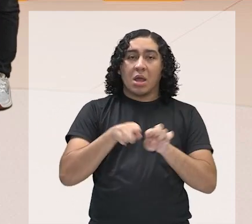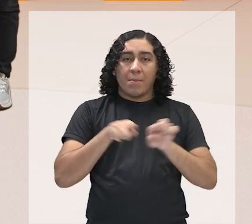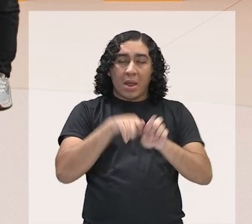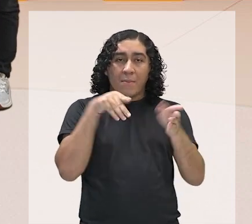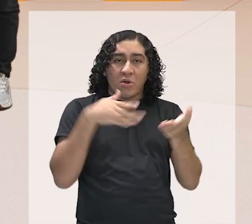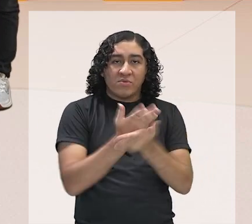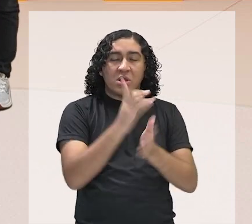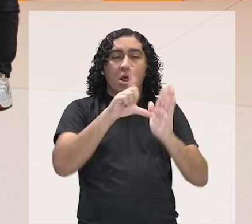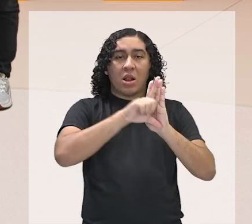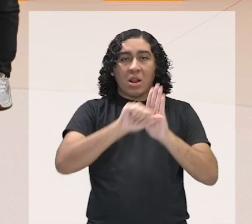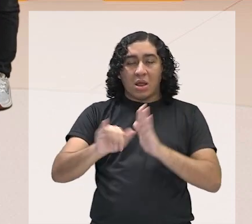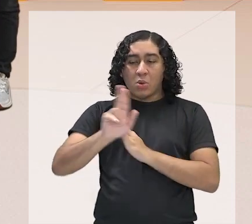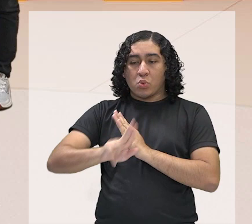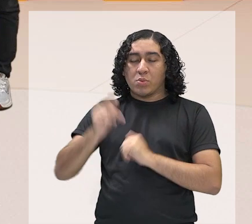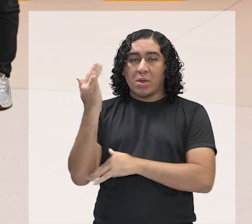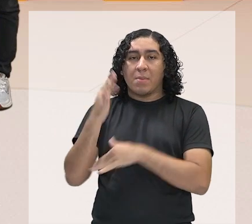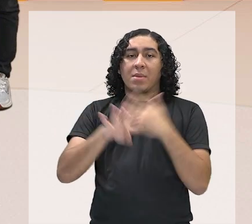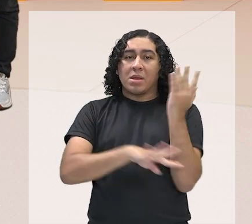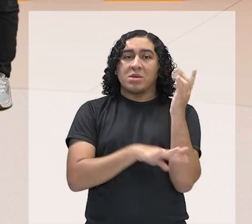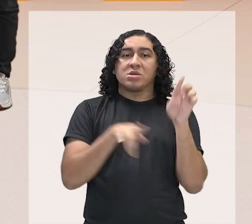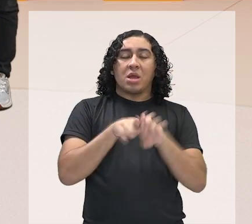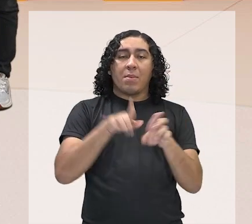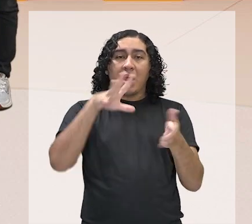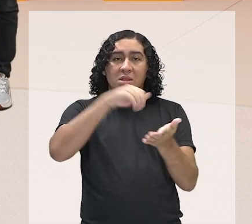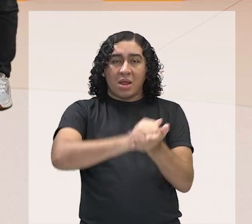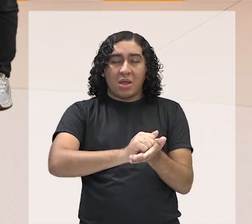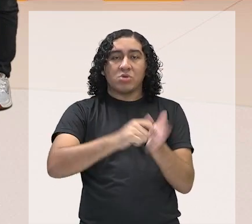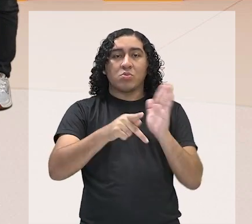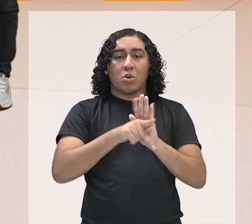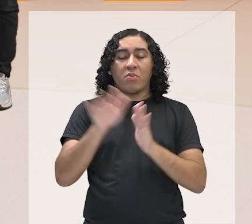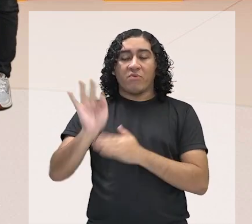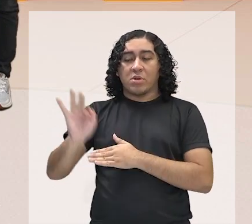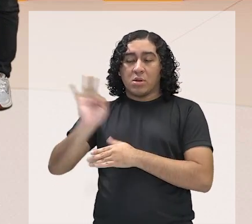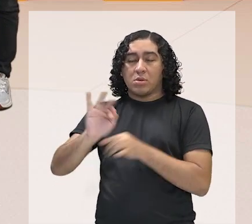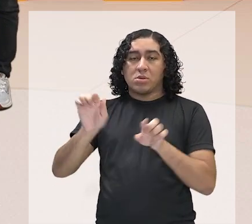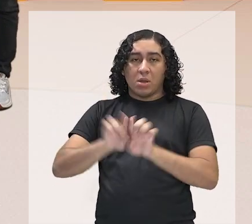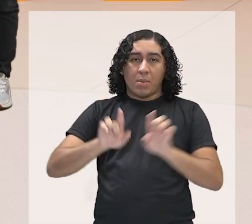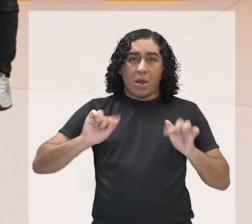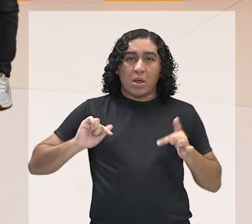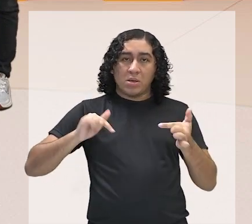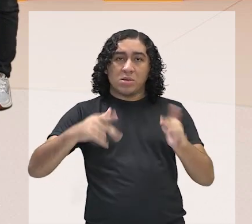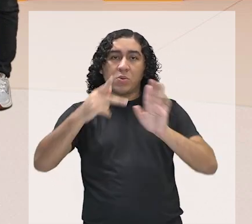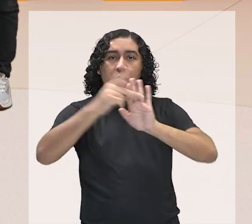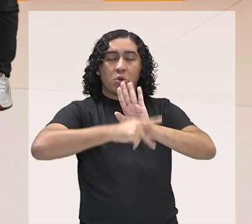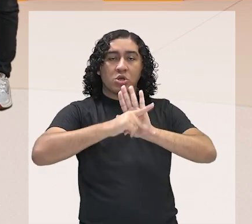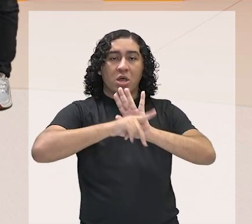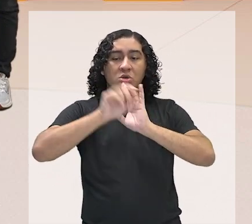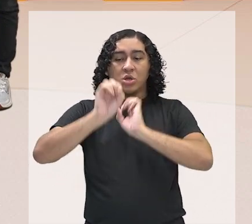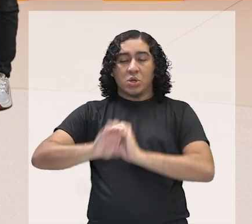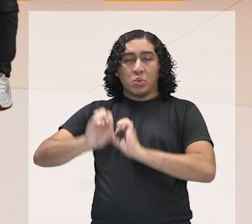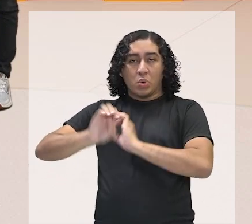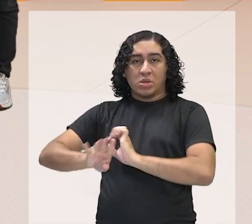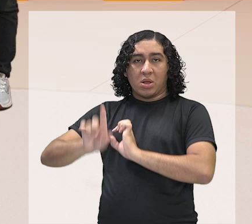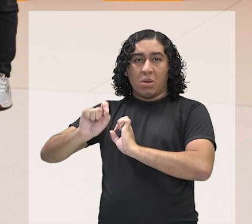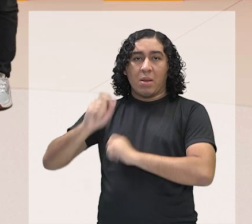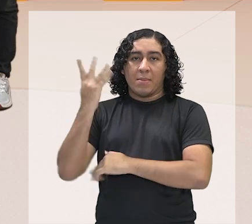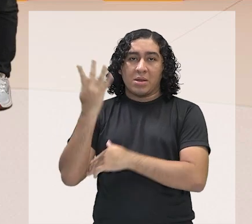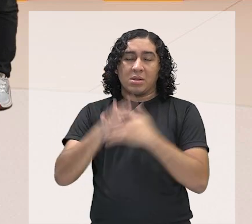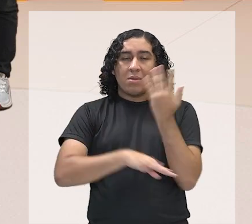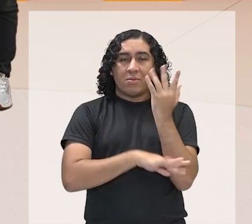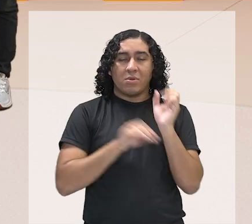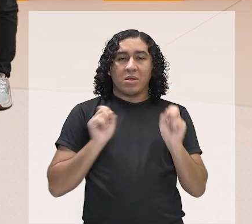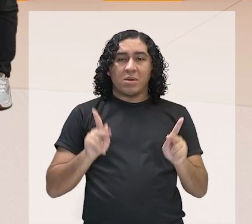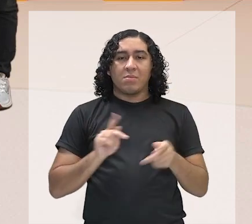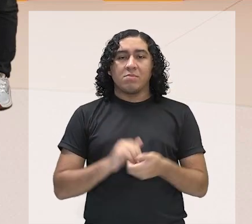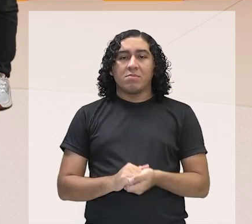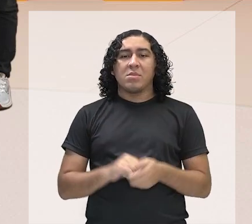ambiental, implementação de cadastro técnico federal, execução de programas de educação ambiental.